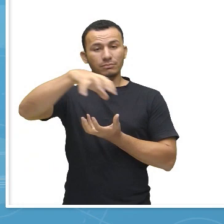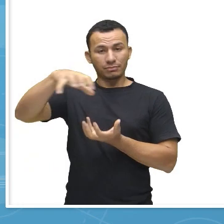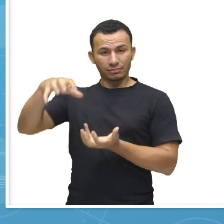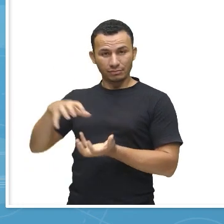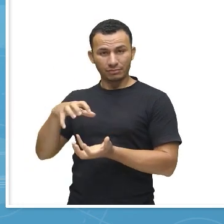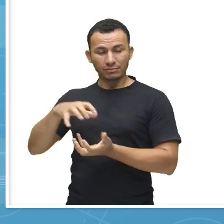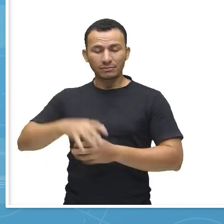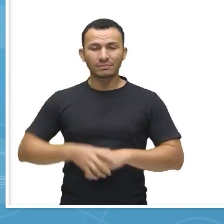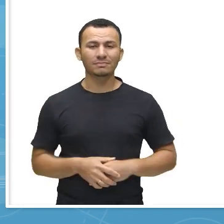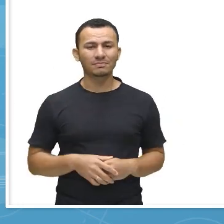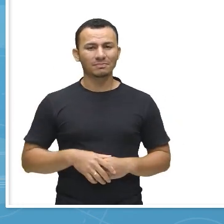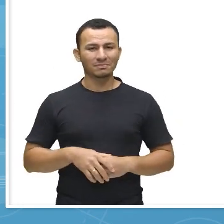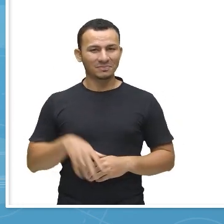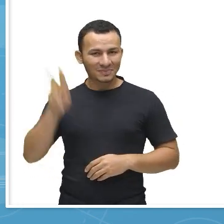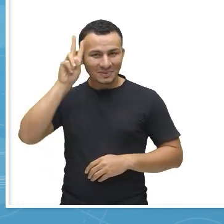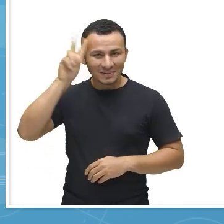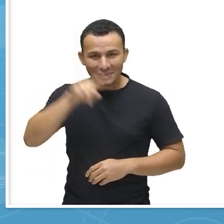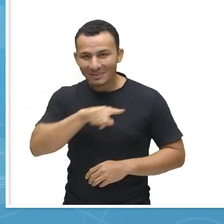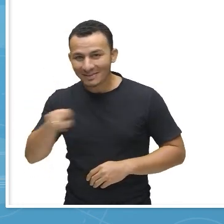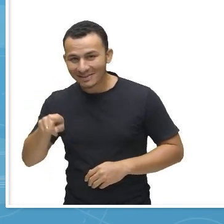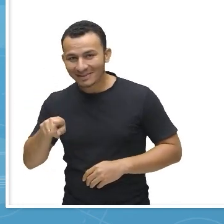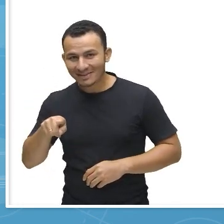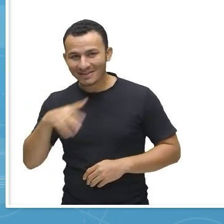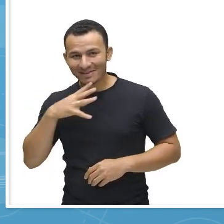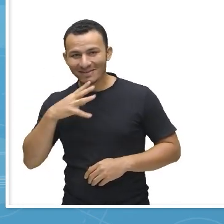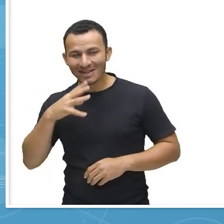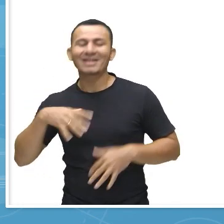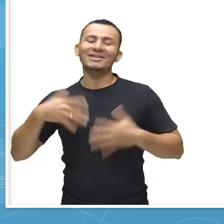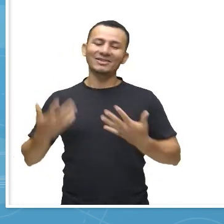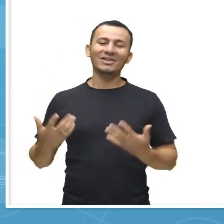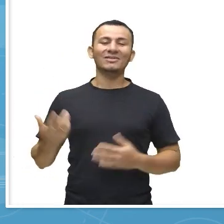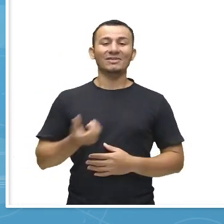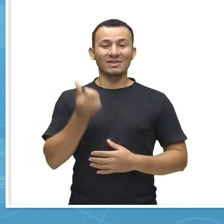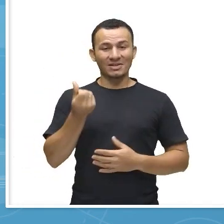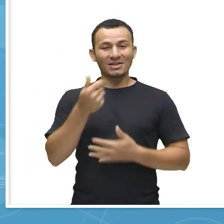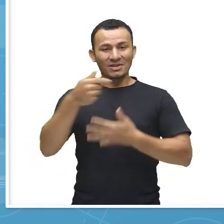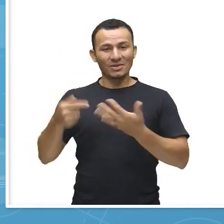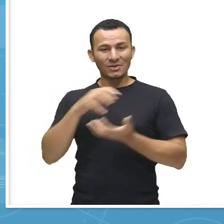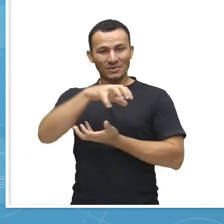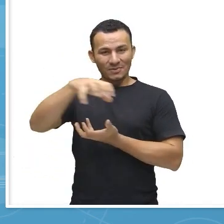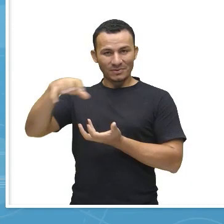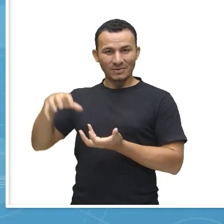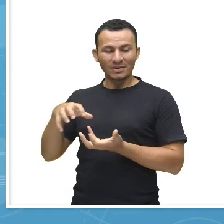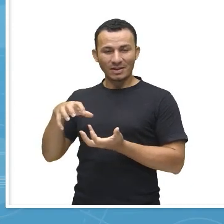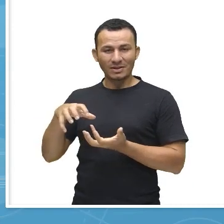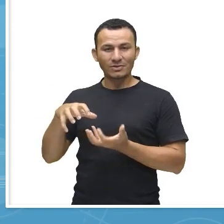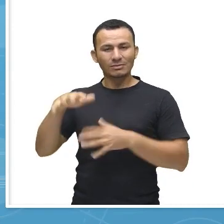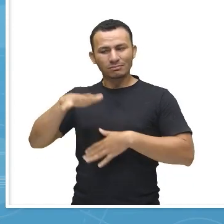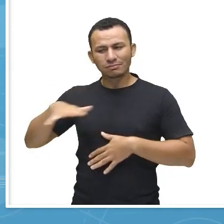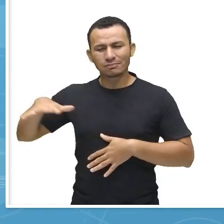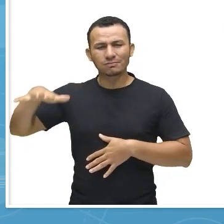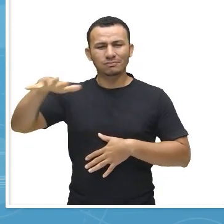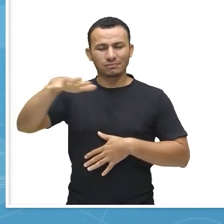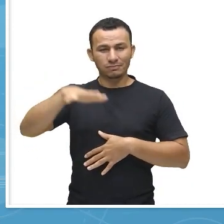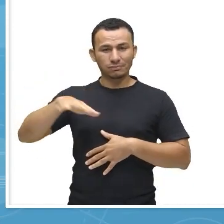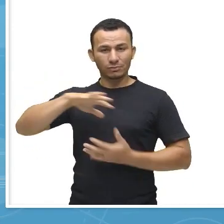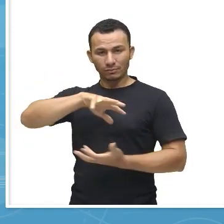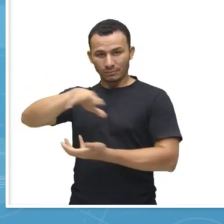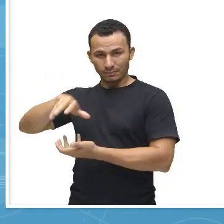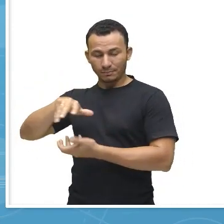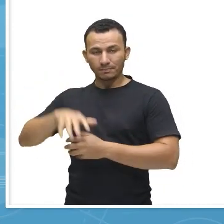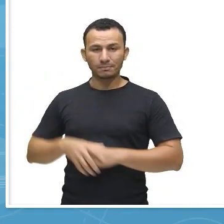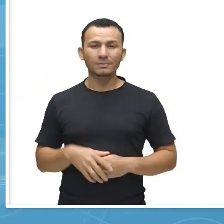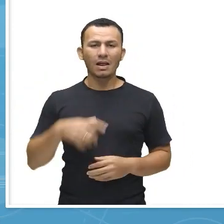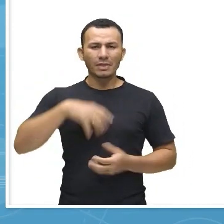Estavam lembrados de todos eles? Então, a gente tem esses 6 continentes na nossa superfície terrestre. Então, tudo